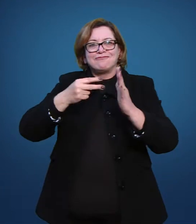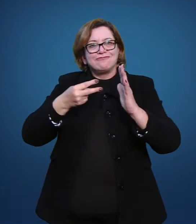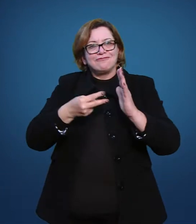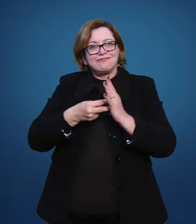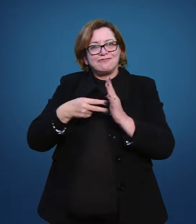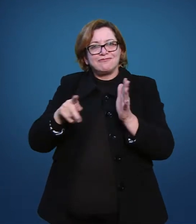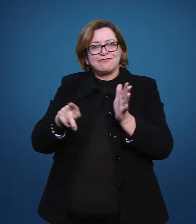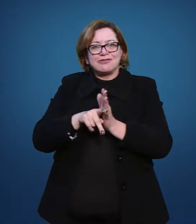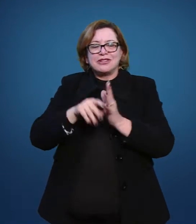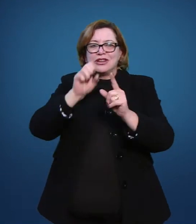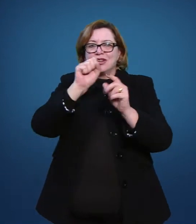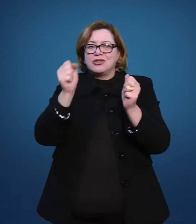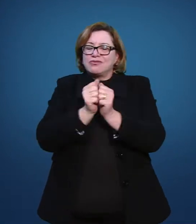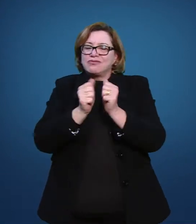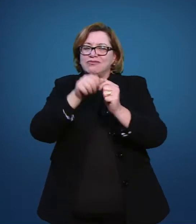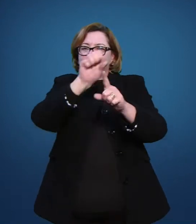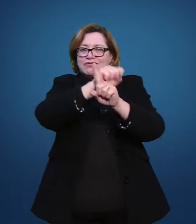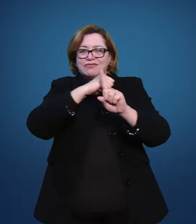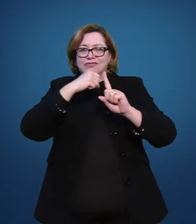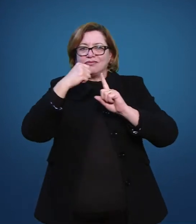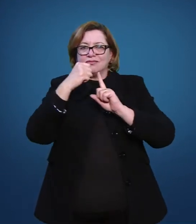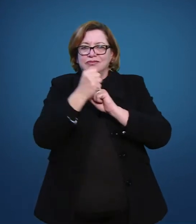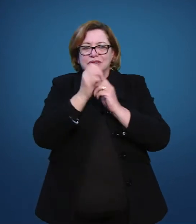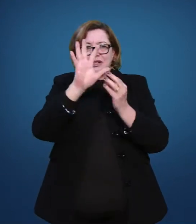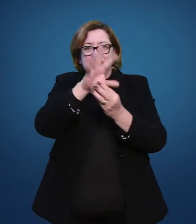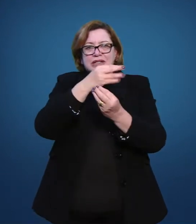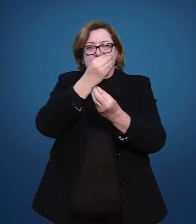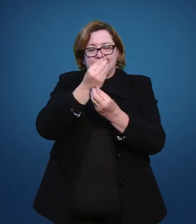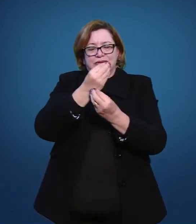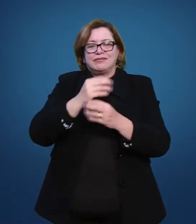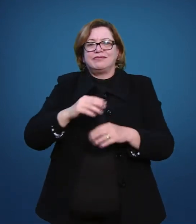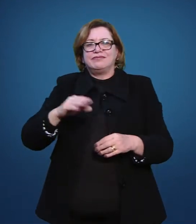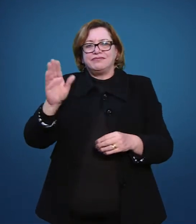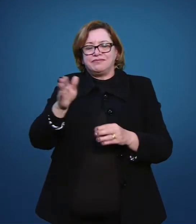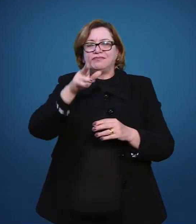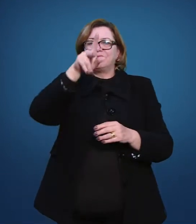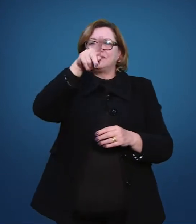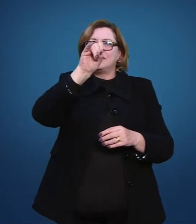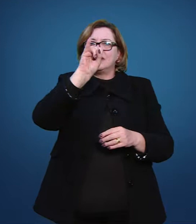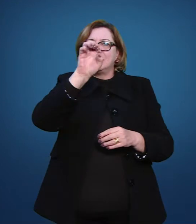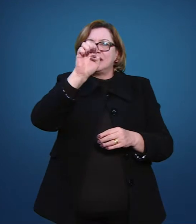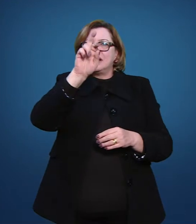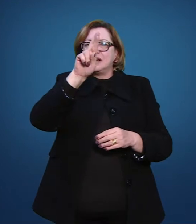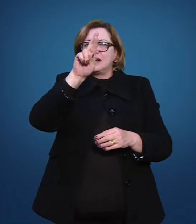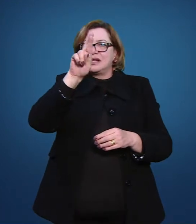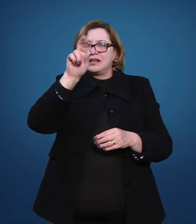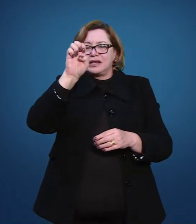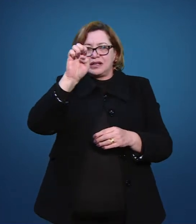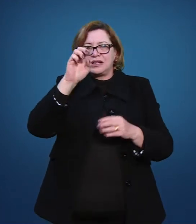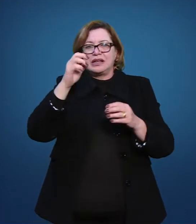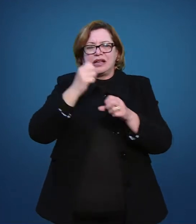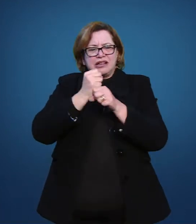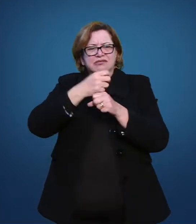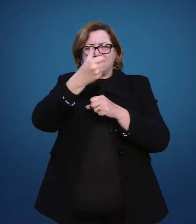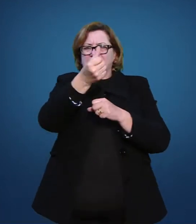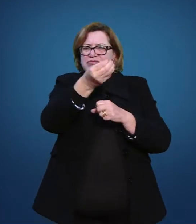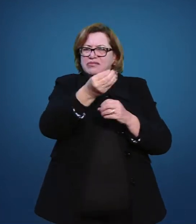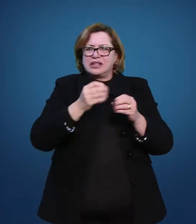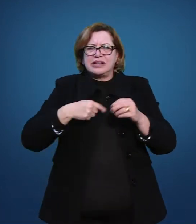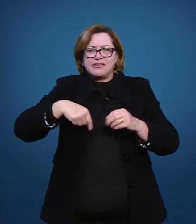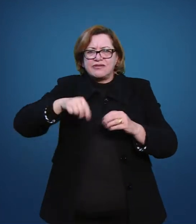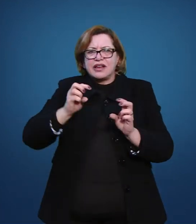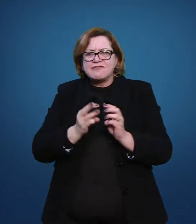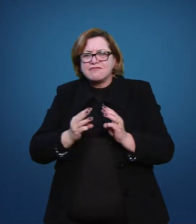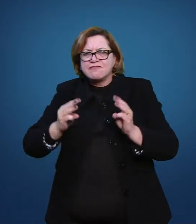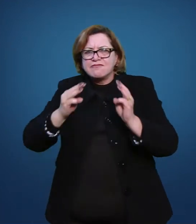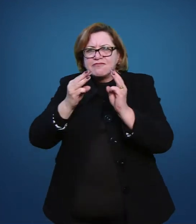no campo da sociologia da arte. O Pierre Bourdieu, ele nos anos 60, ele vai frequentar alguns museus e